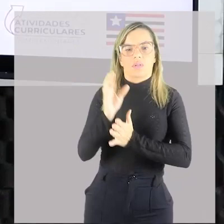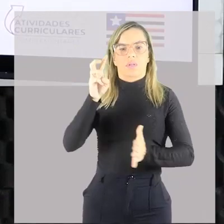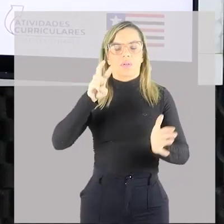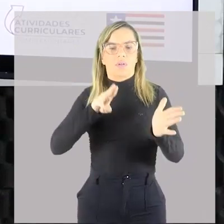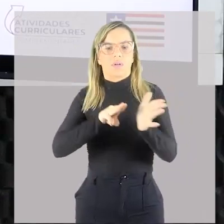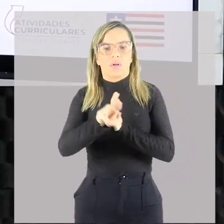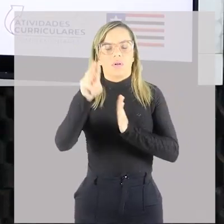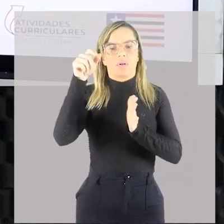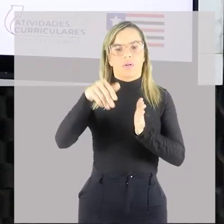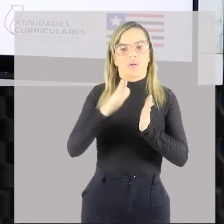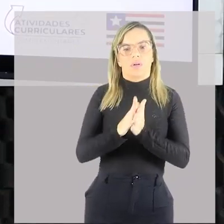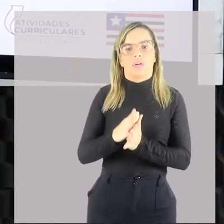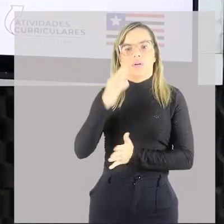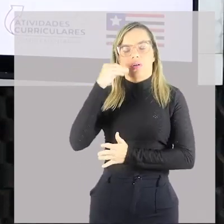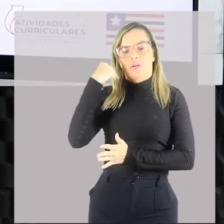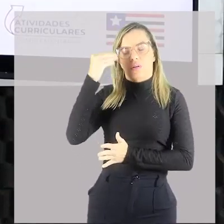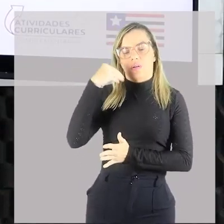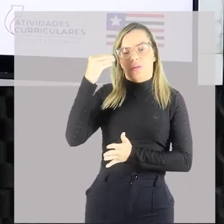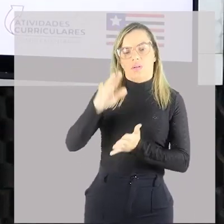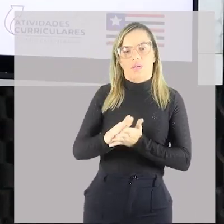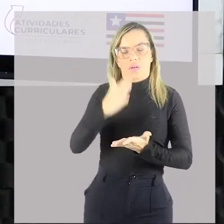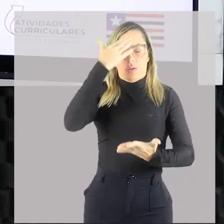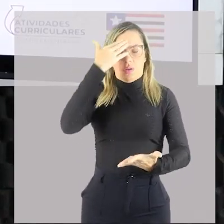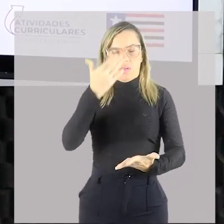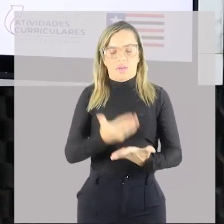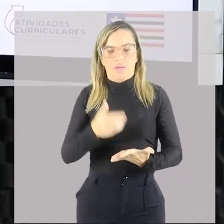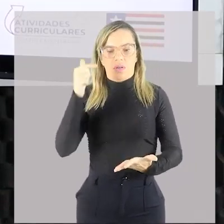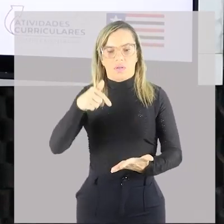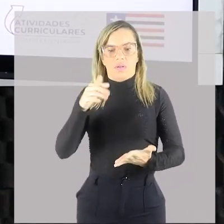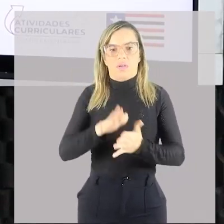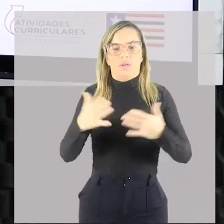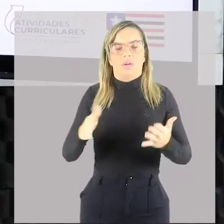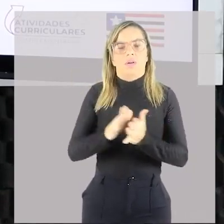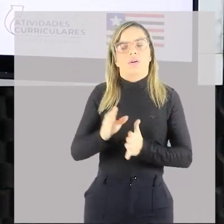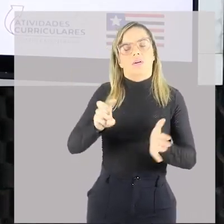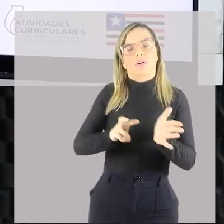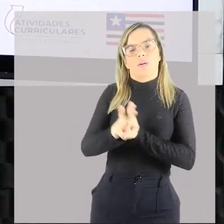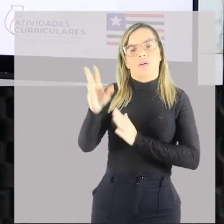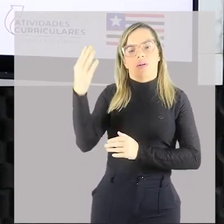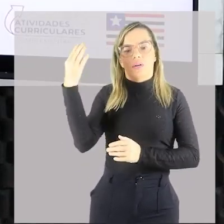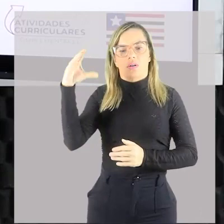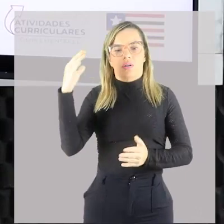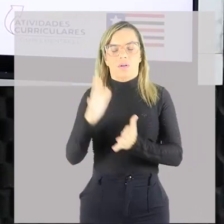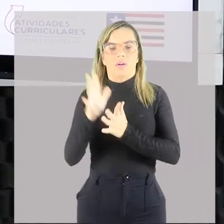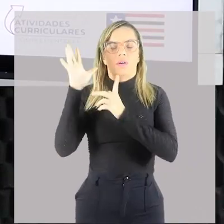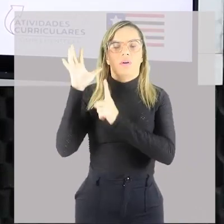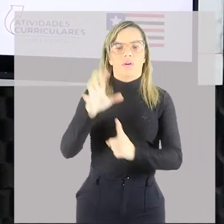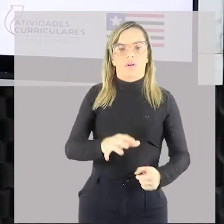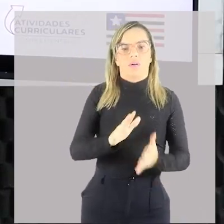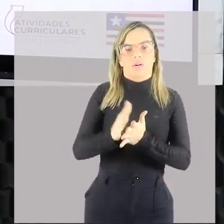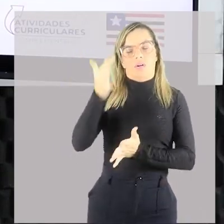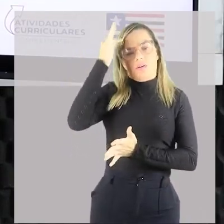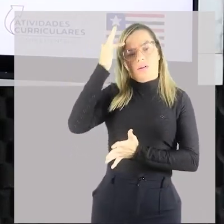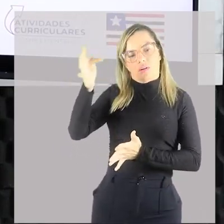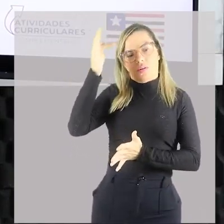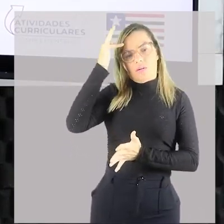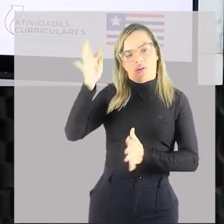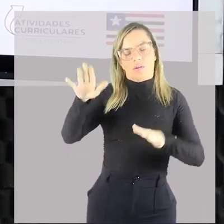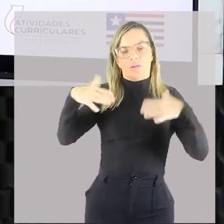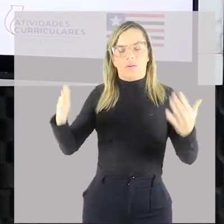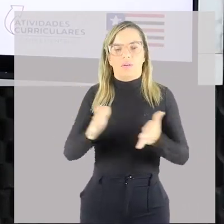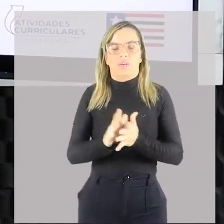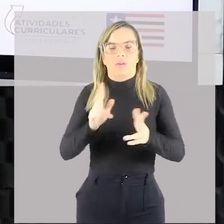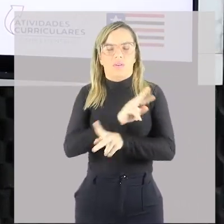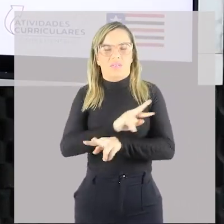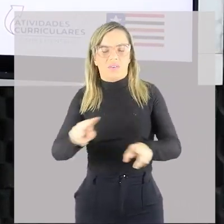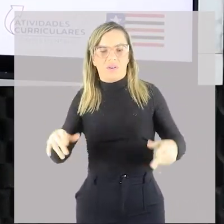da defesa do determinismo científico, e ele contribuiu massivamente para a filosofia, apesar de